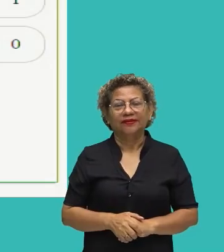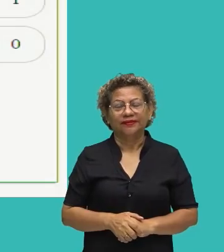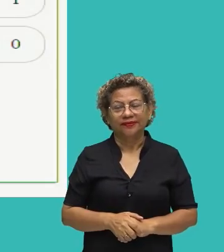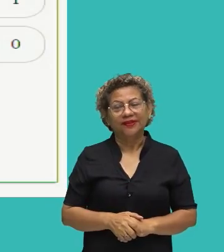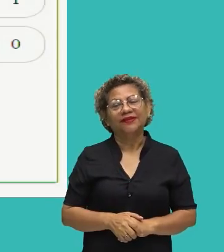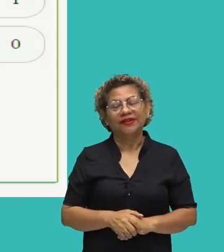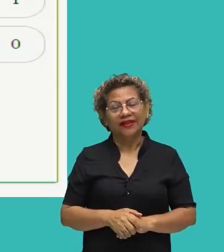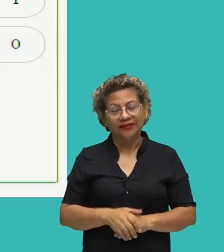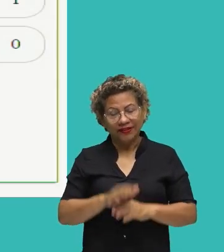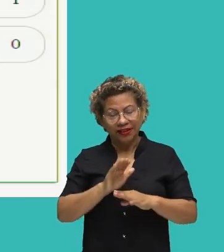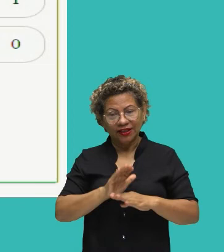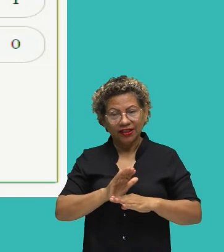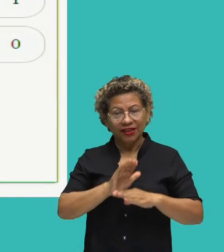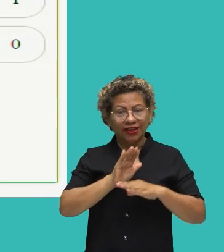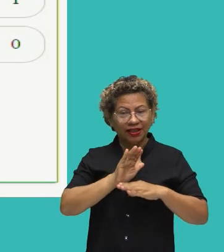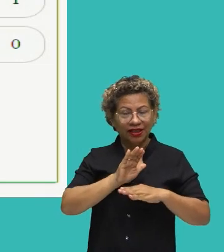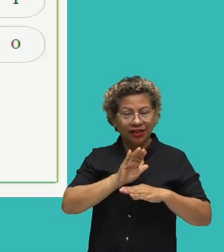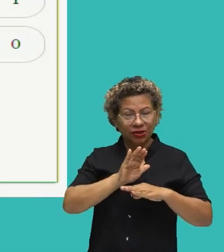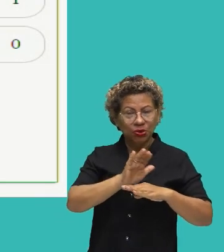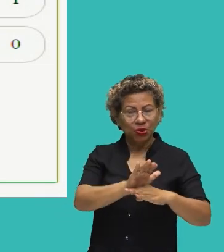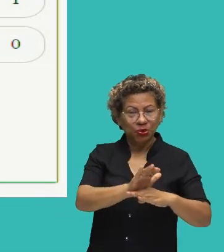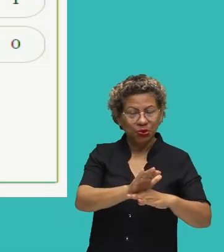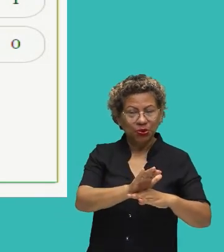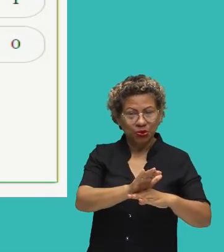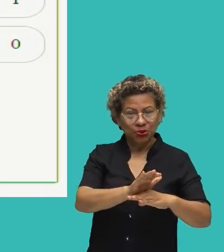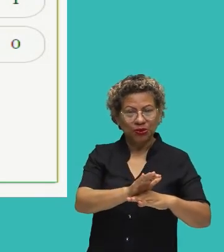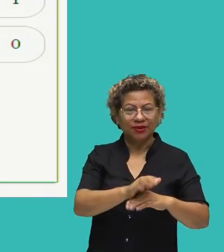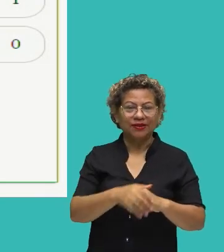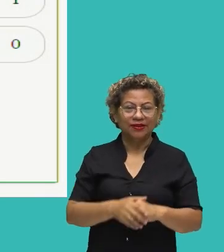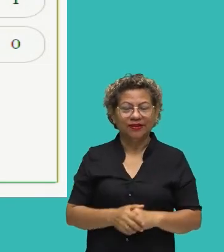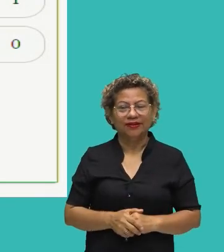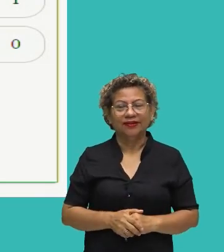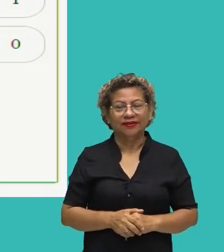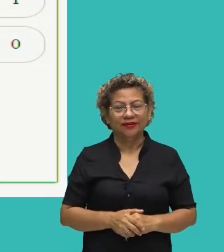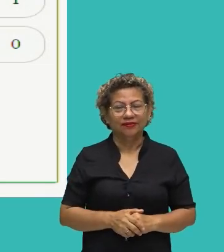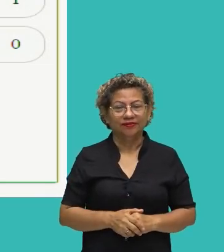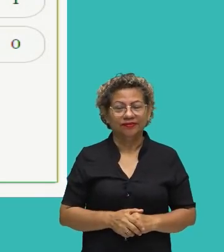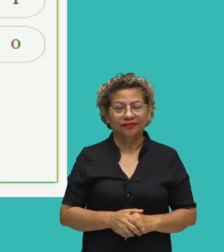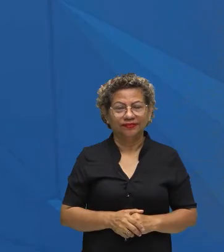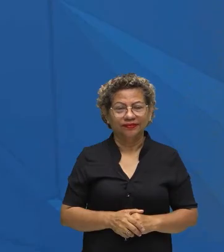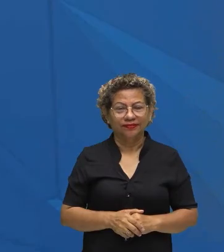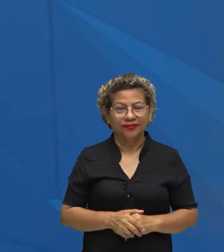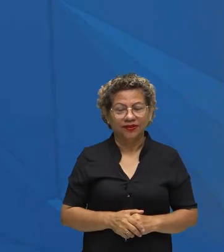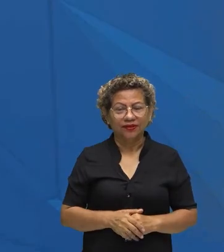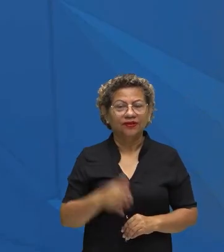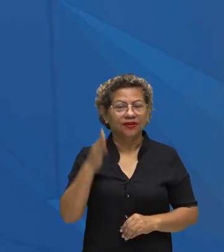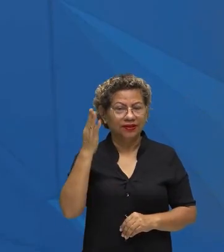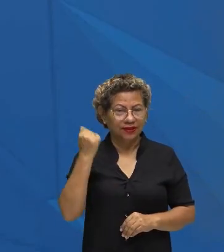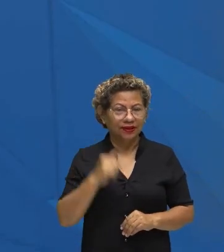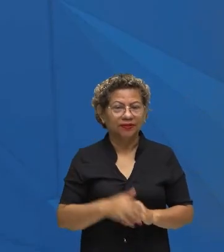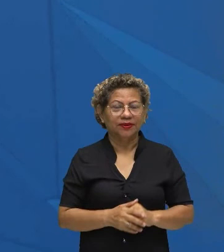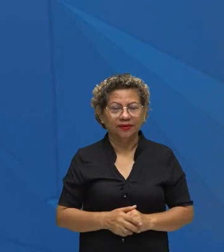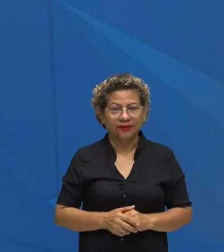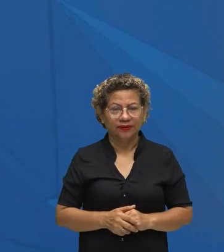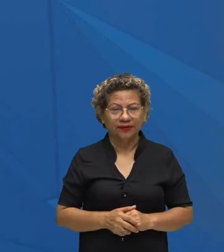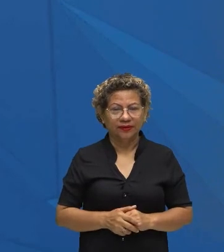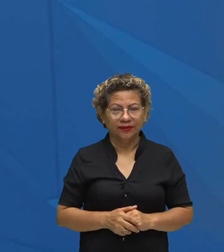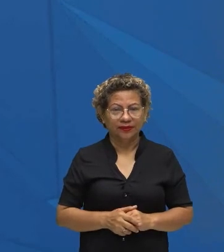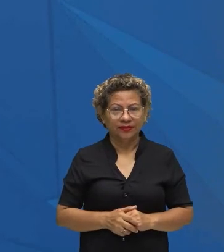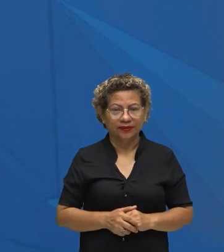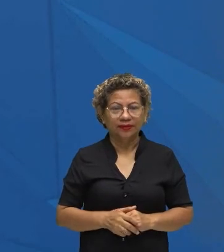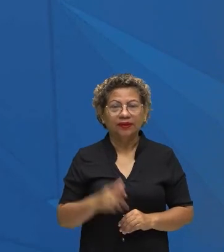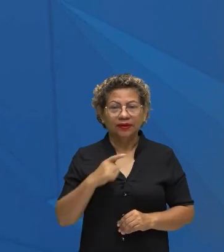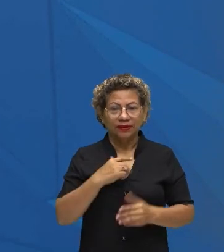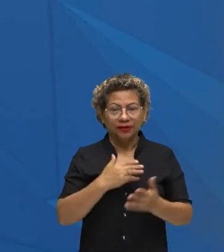de pedreiro. Então, quem não conhecia, pode agora, já sabe. E temos ali algumas